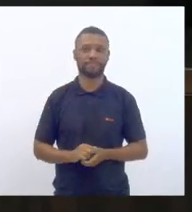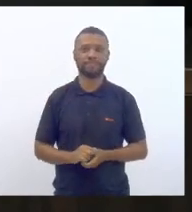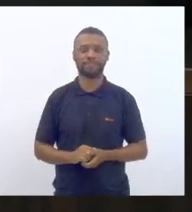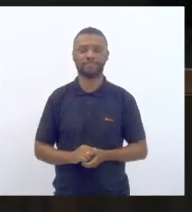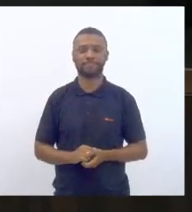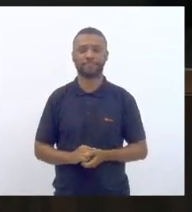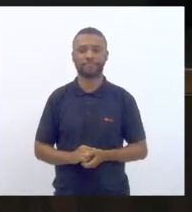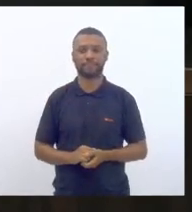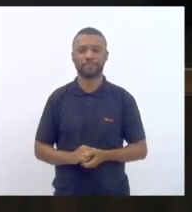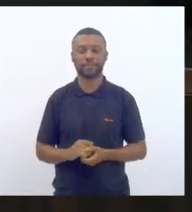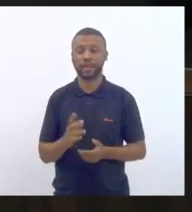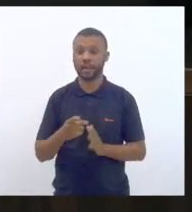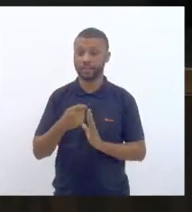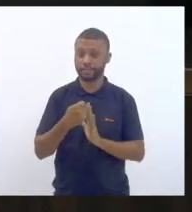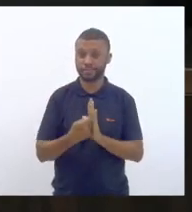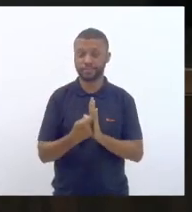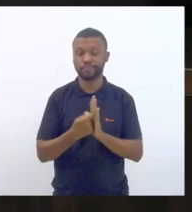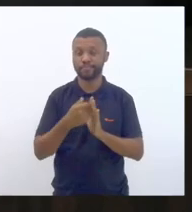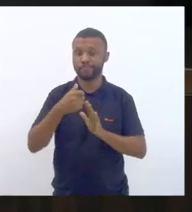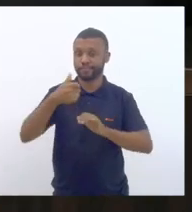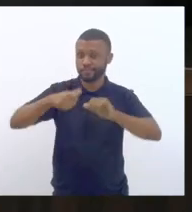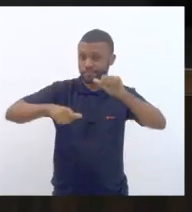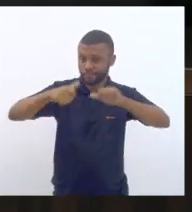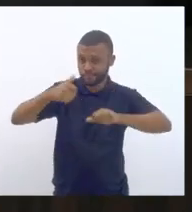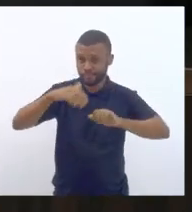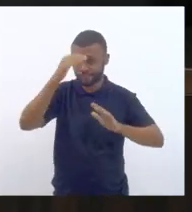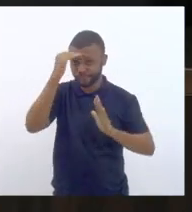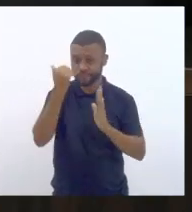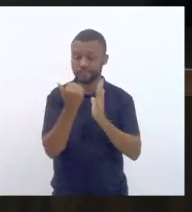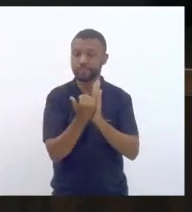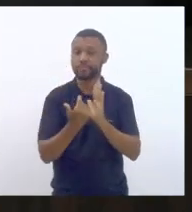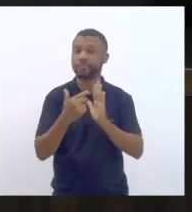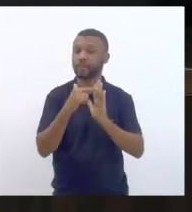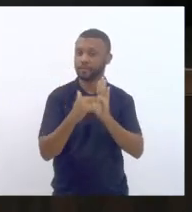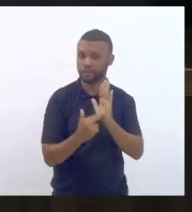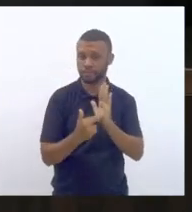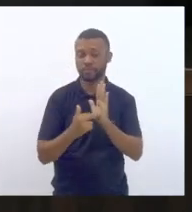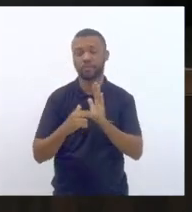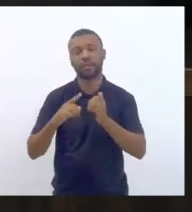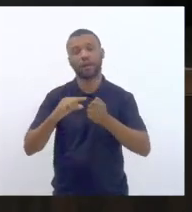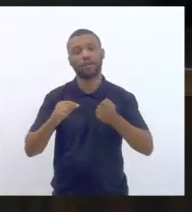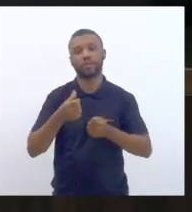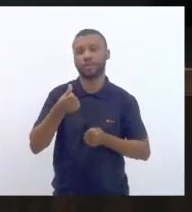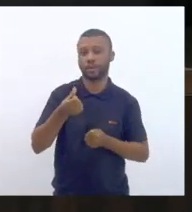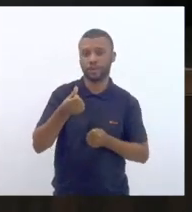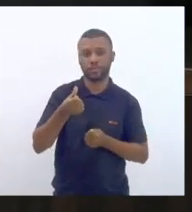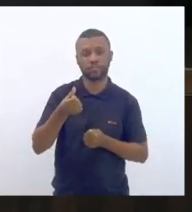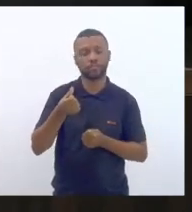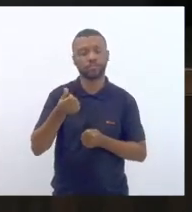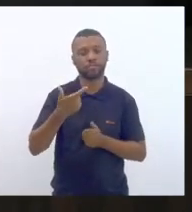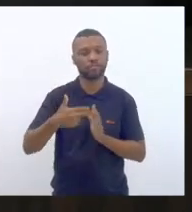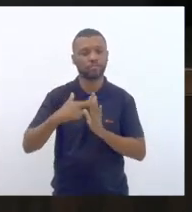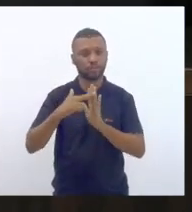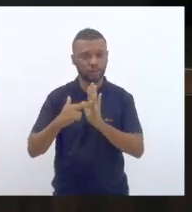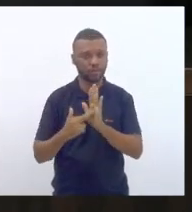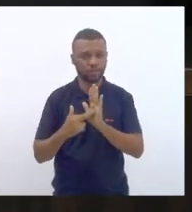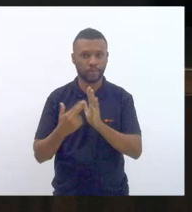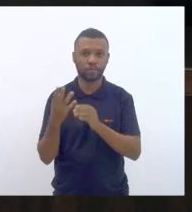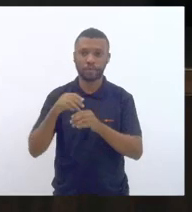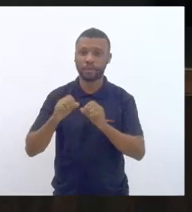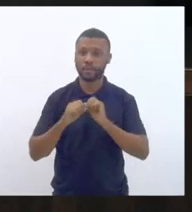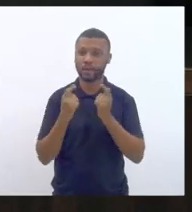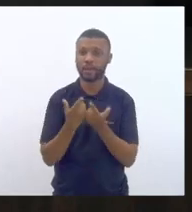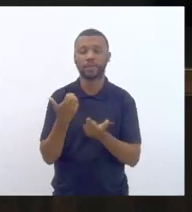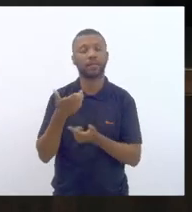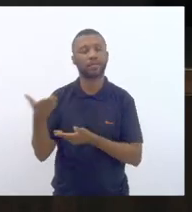A apreciação desta matéria obedecerá ao rito disposto no inciso 6º do artigo 242 do Regimento Interno. Quero